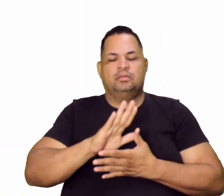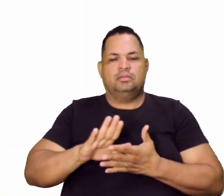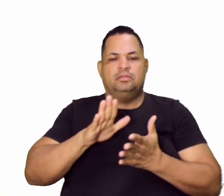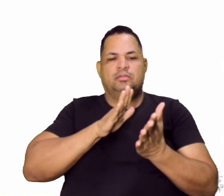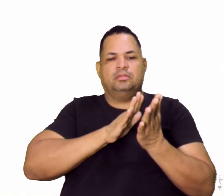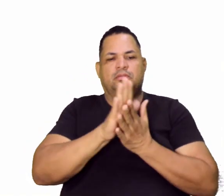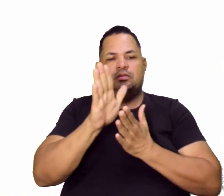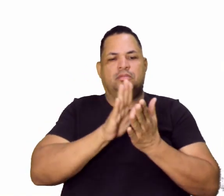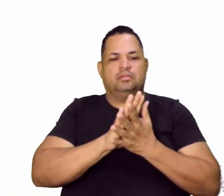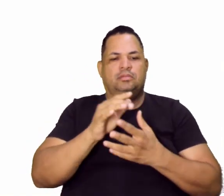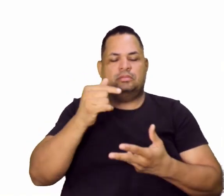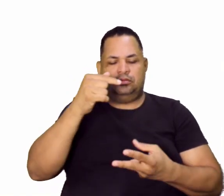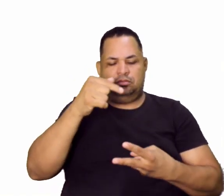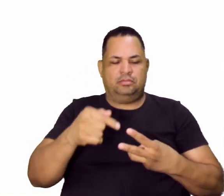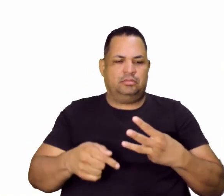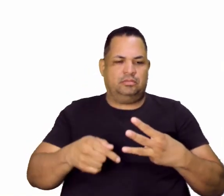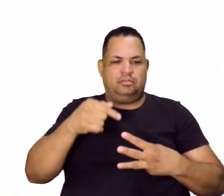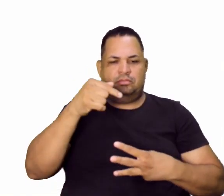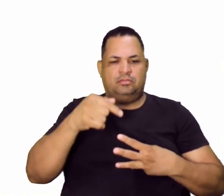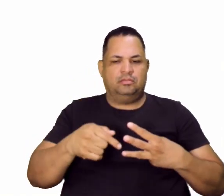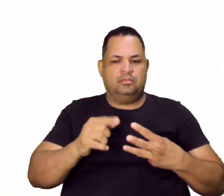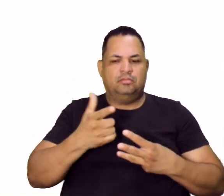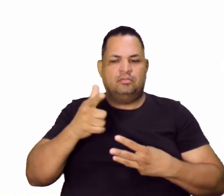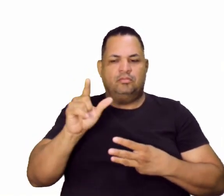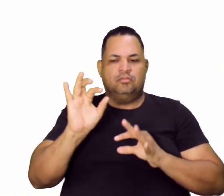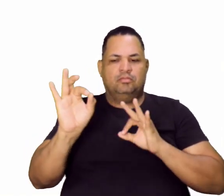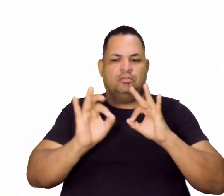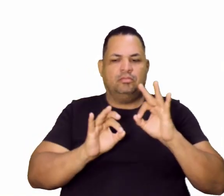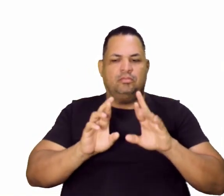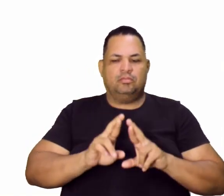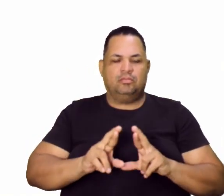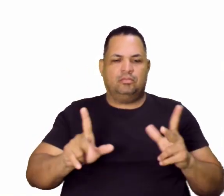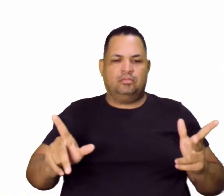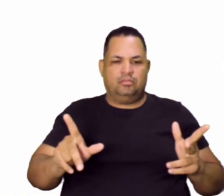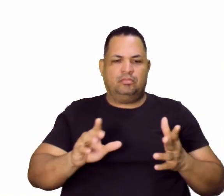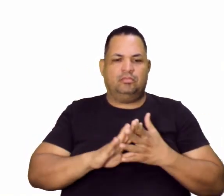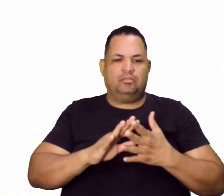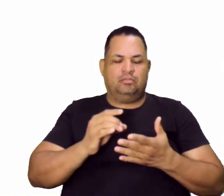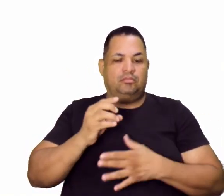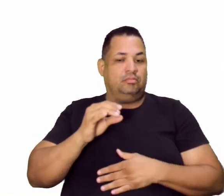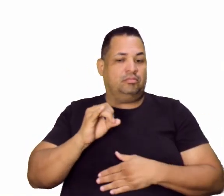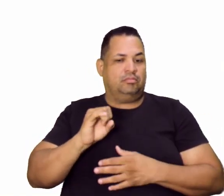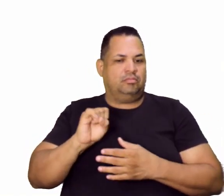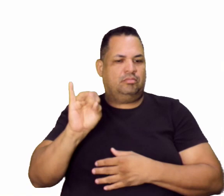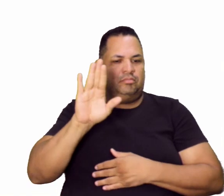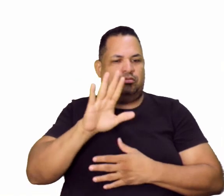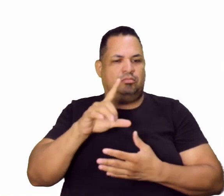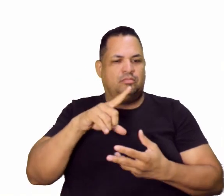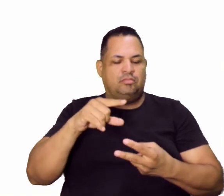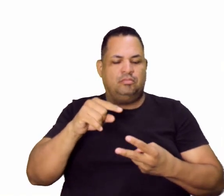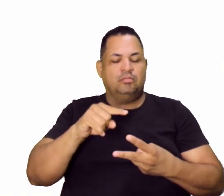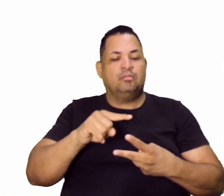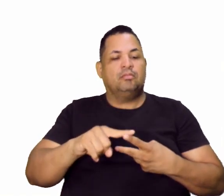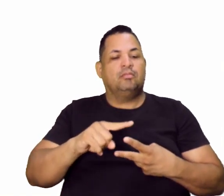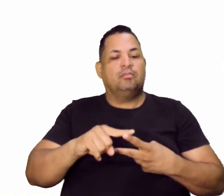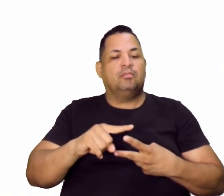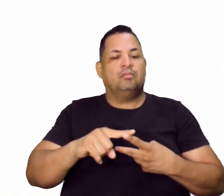imagens publicitárias? Que é uma outra forma, né, de imagens. Tem a ver